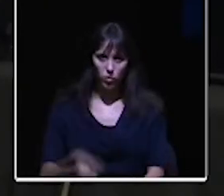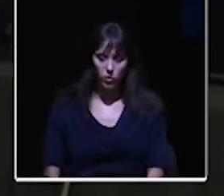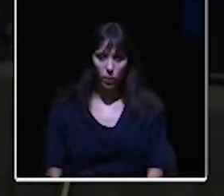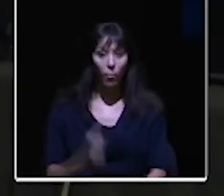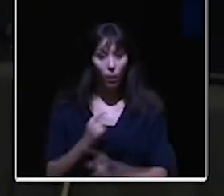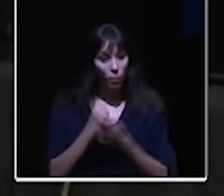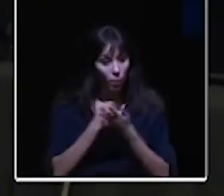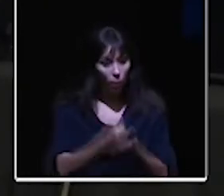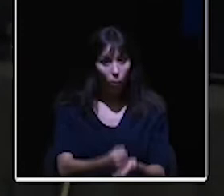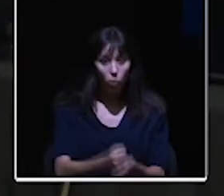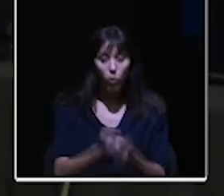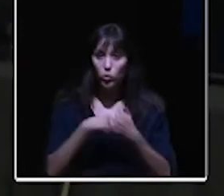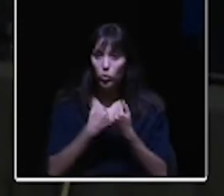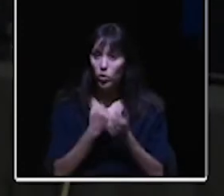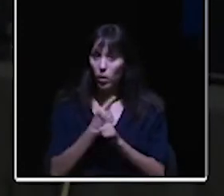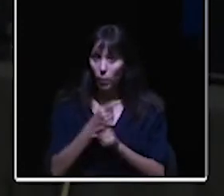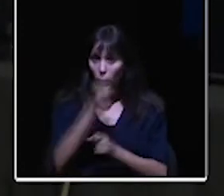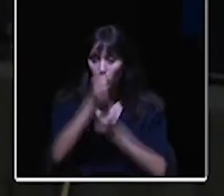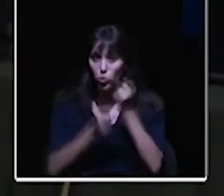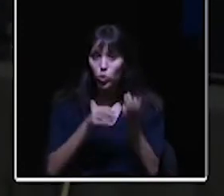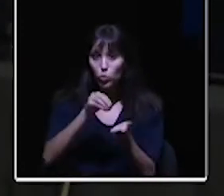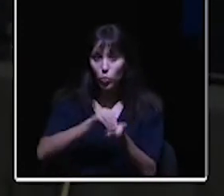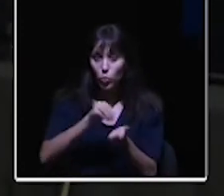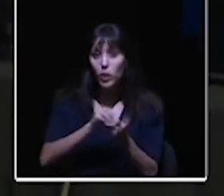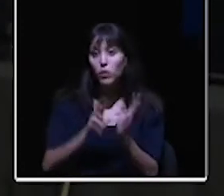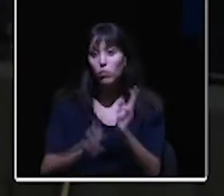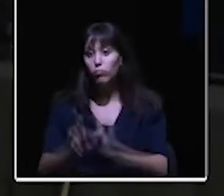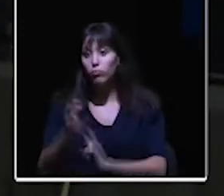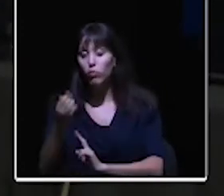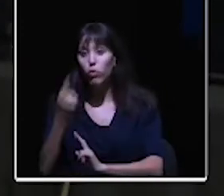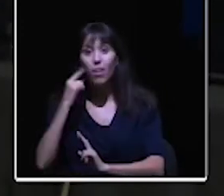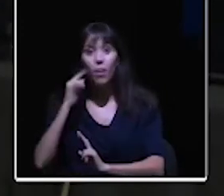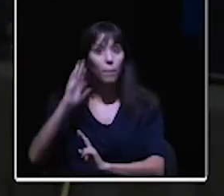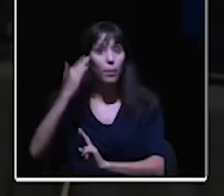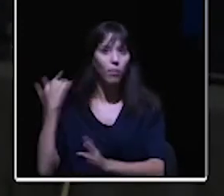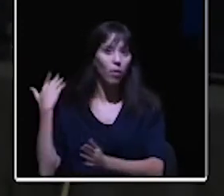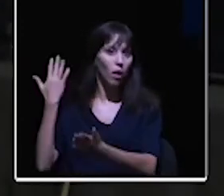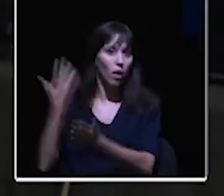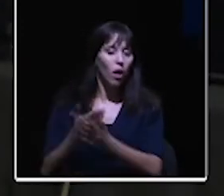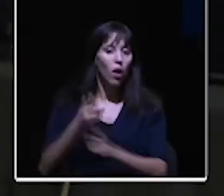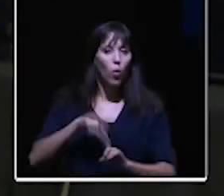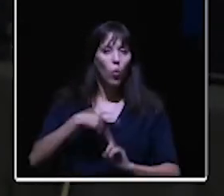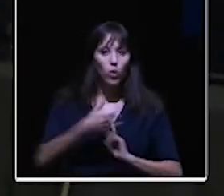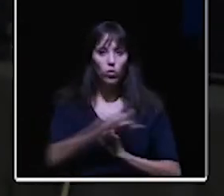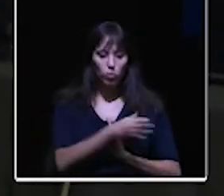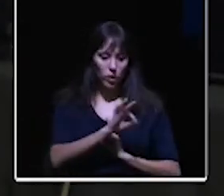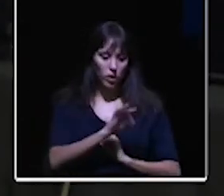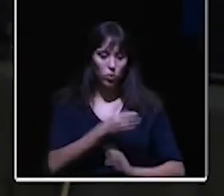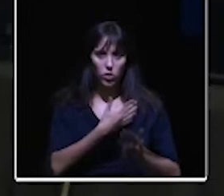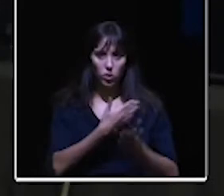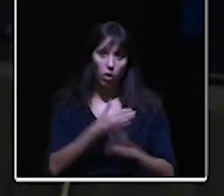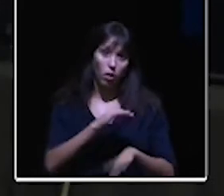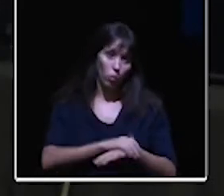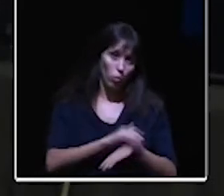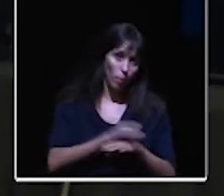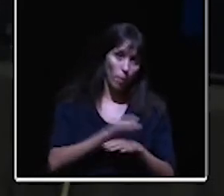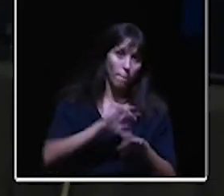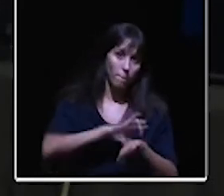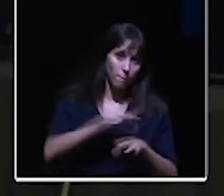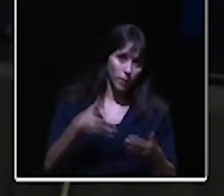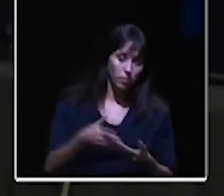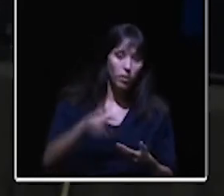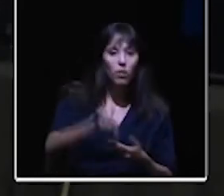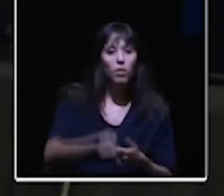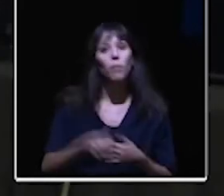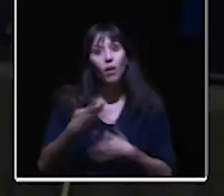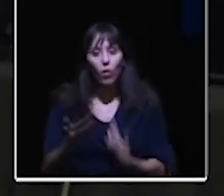apoios sociais, o número de pessoas em risco de pobreza aumentou pela primeira vez desde 2014, por causa da pandemia e agora por causa da guerra, como indicou a